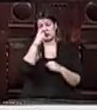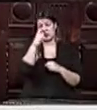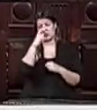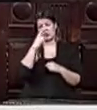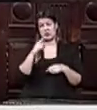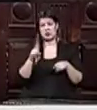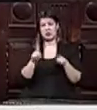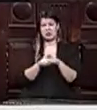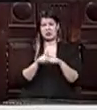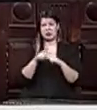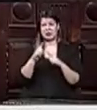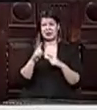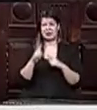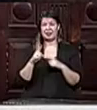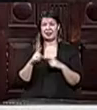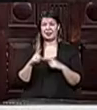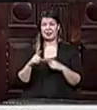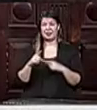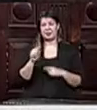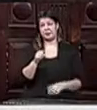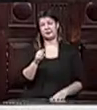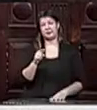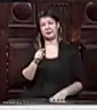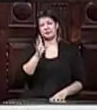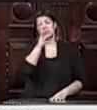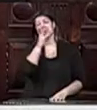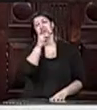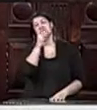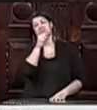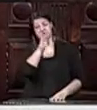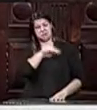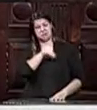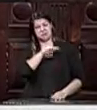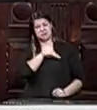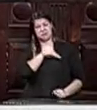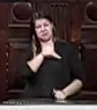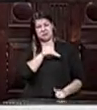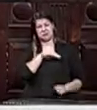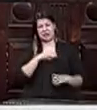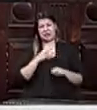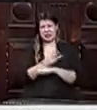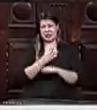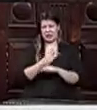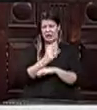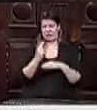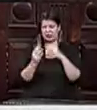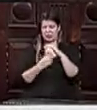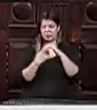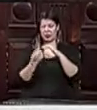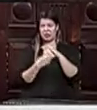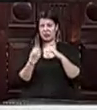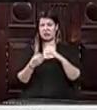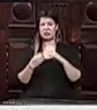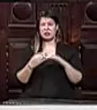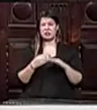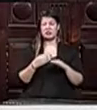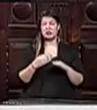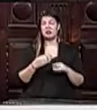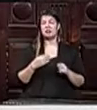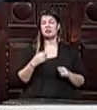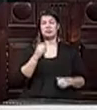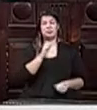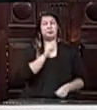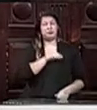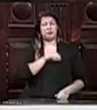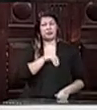com contratos meses sem receber as terceirizadas que prestam esses serviços na rede estadual de educação.